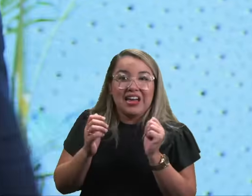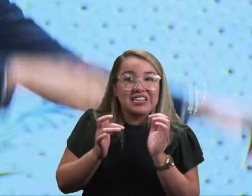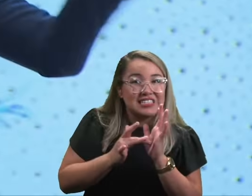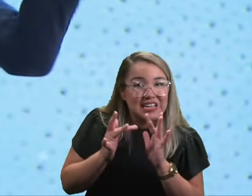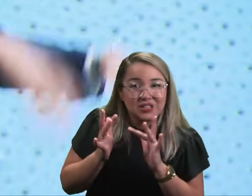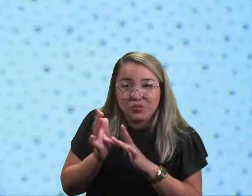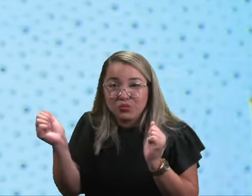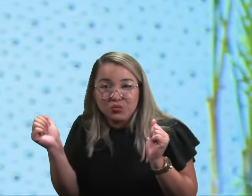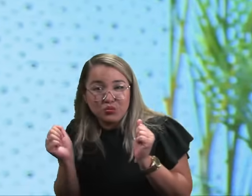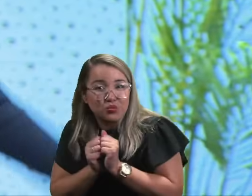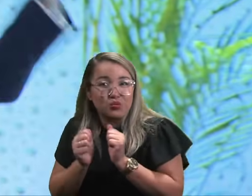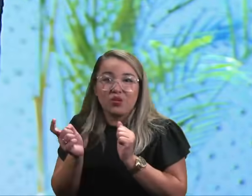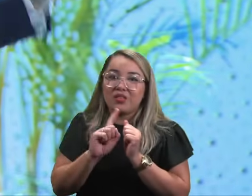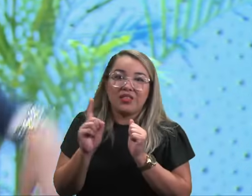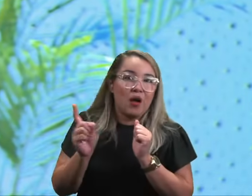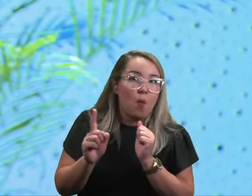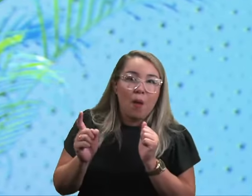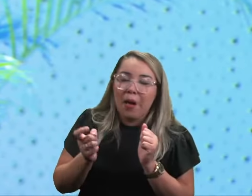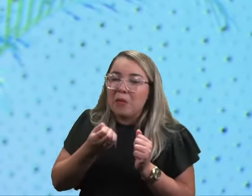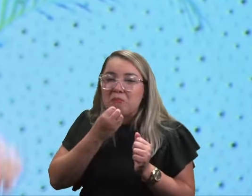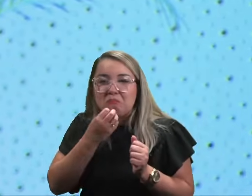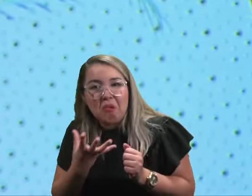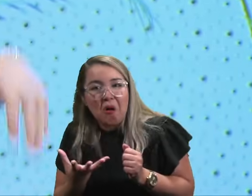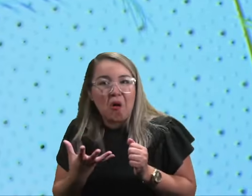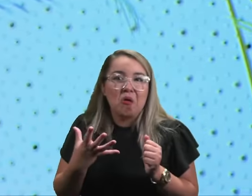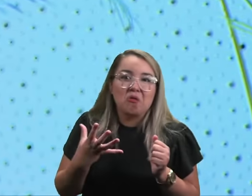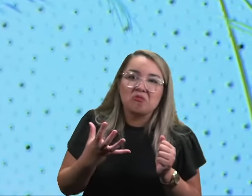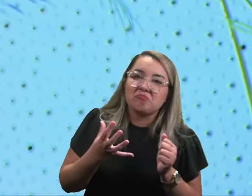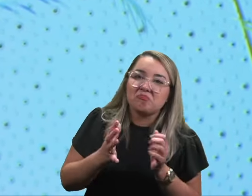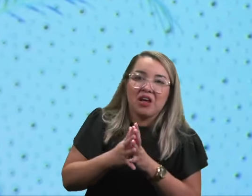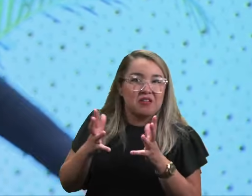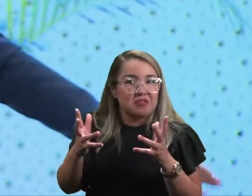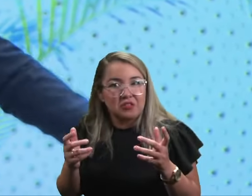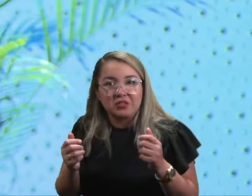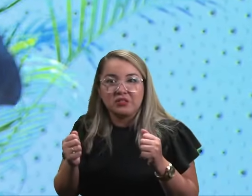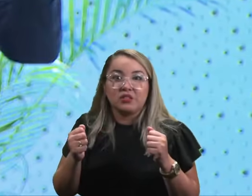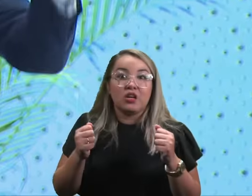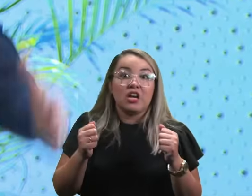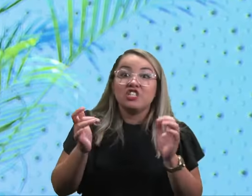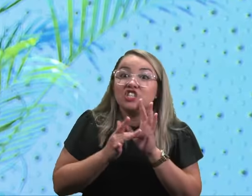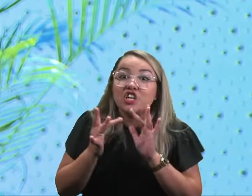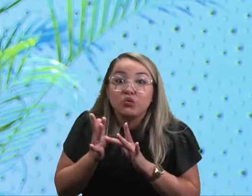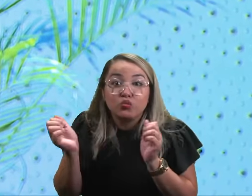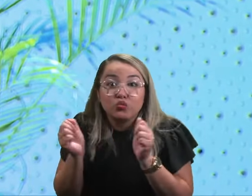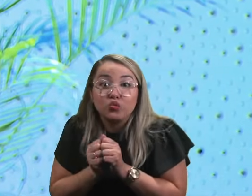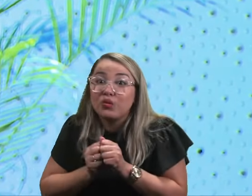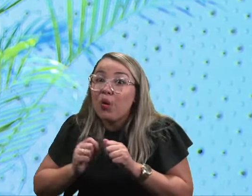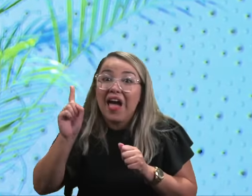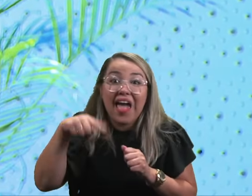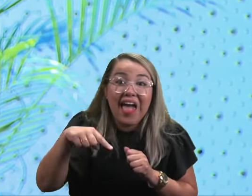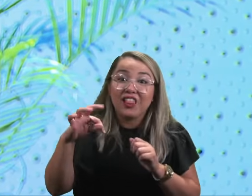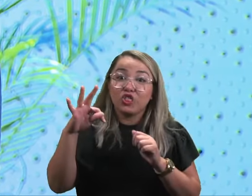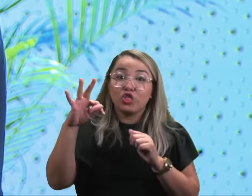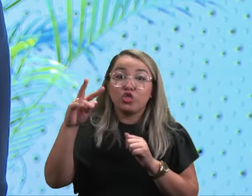ótimo, não é extraordinário, não é muito bom, não é fantástico, para mim estar com Jesus é tudo.